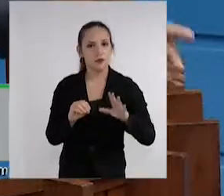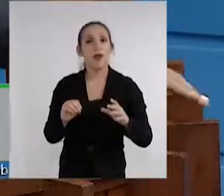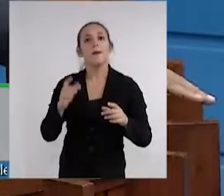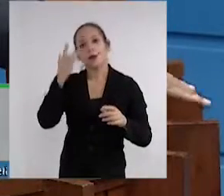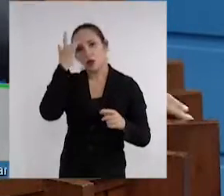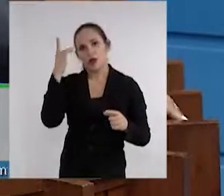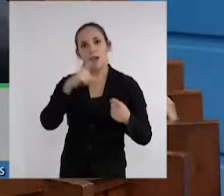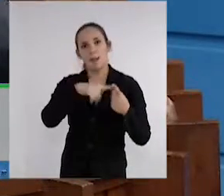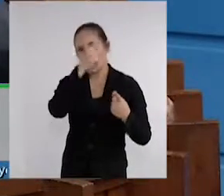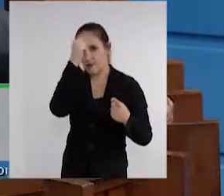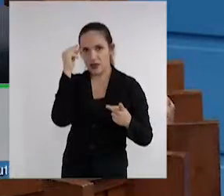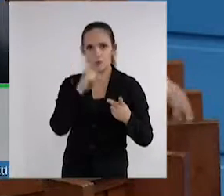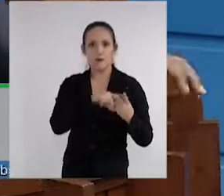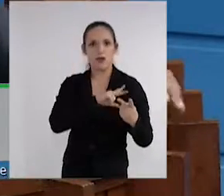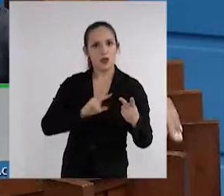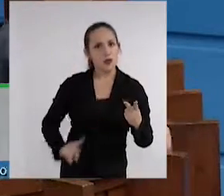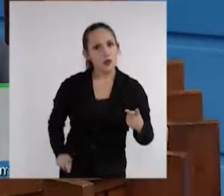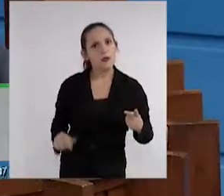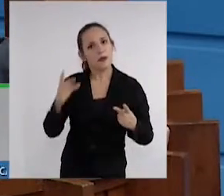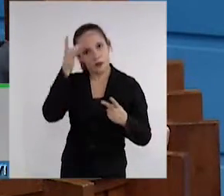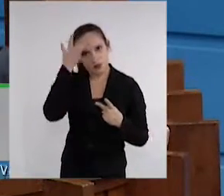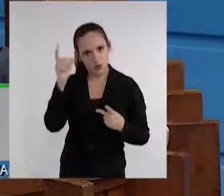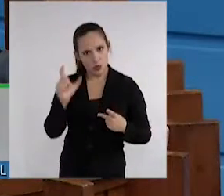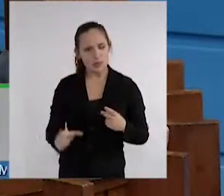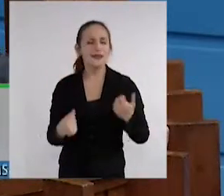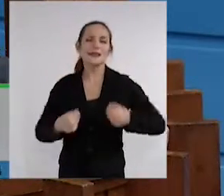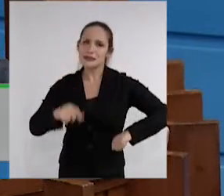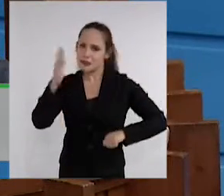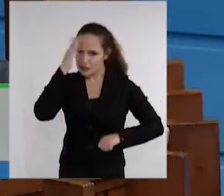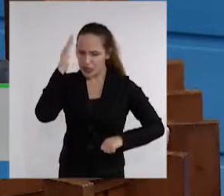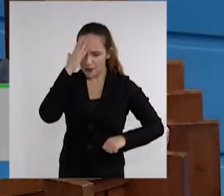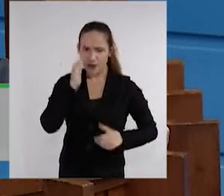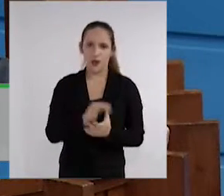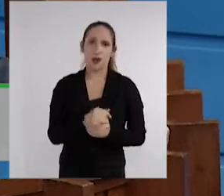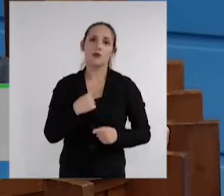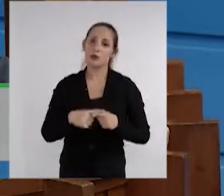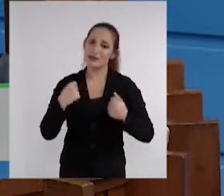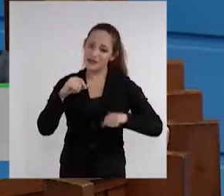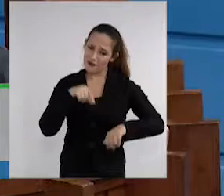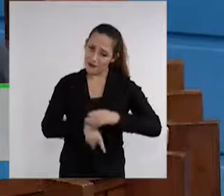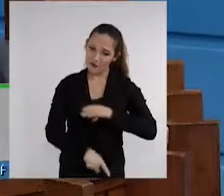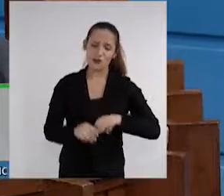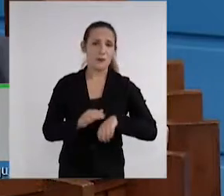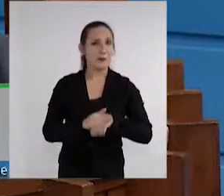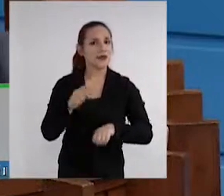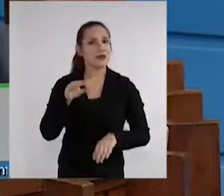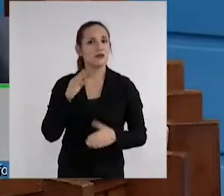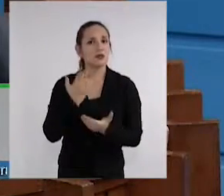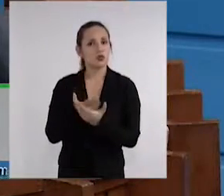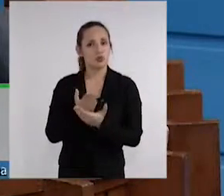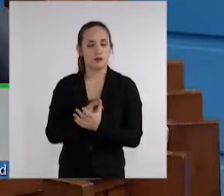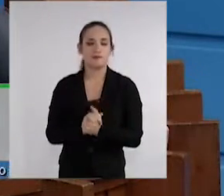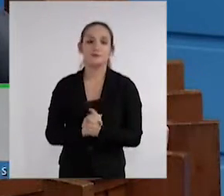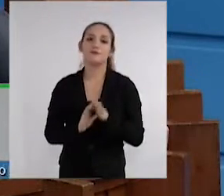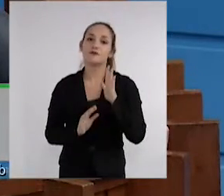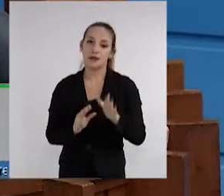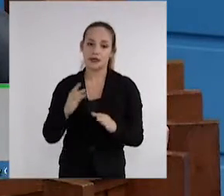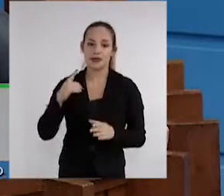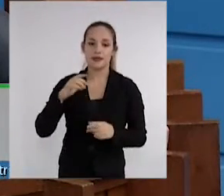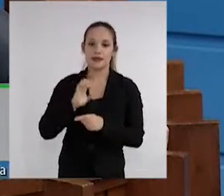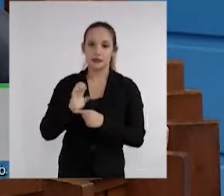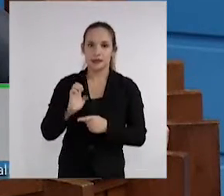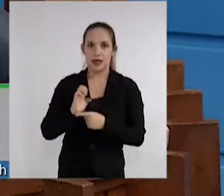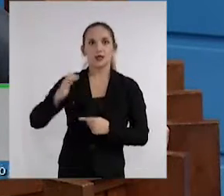Nós, deputados, precisamos nos aprofundar mais a respeito dessa questão. No estado do Paraná e no estado de